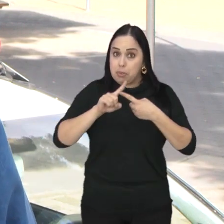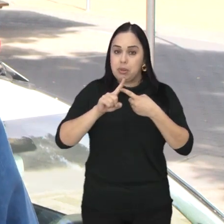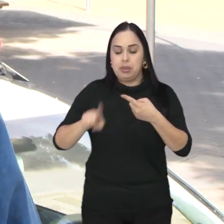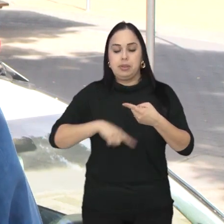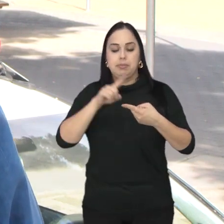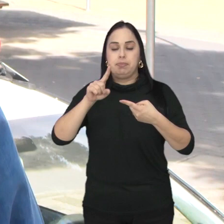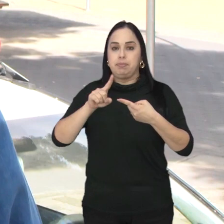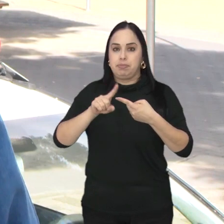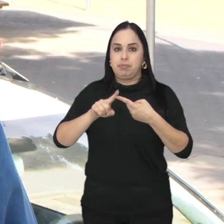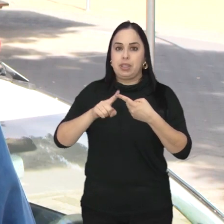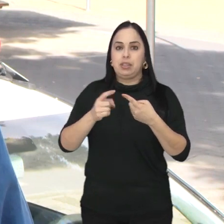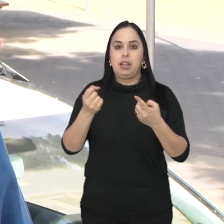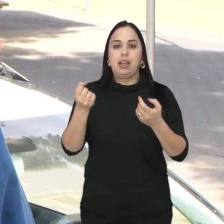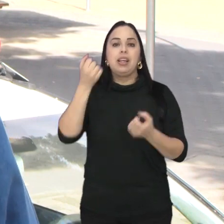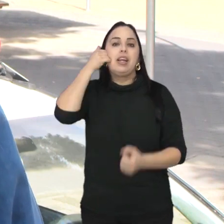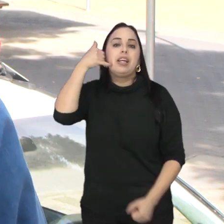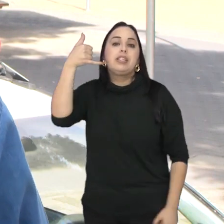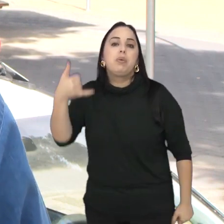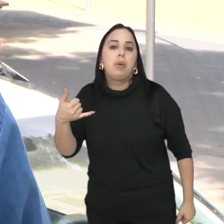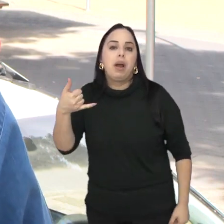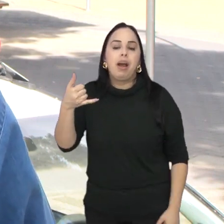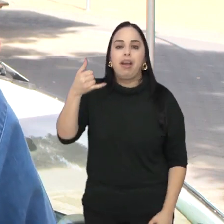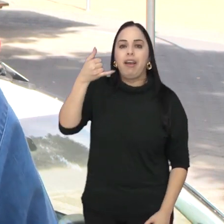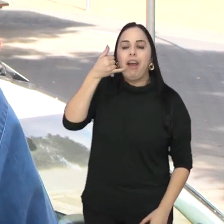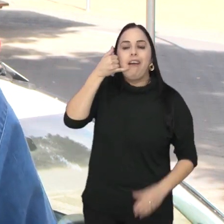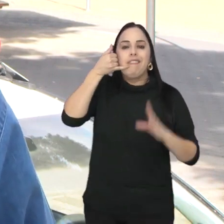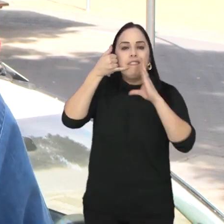numa só, que é segurar, manusear e falar.